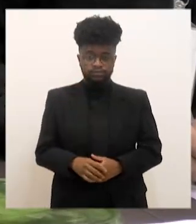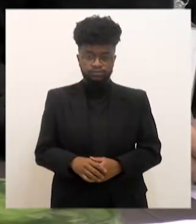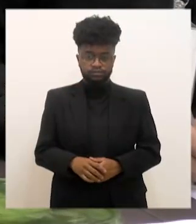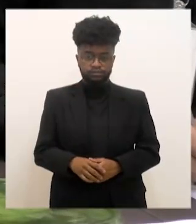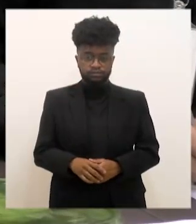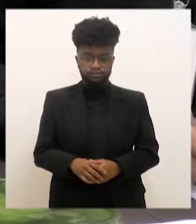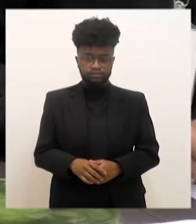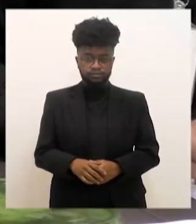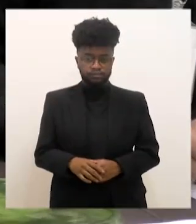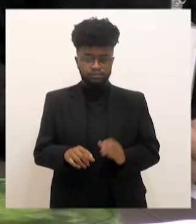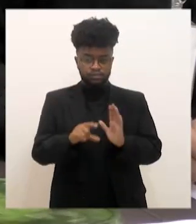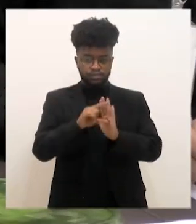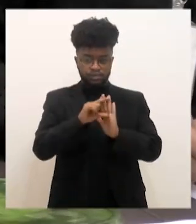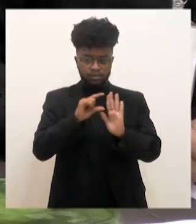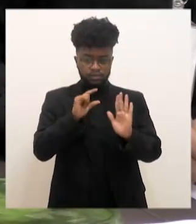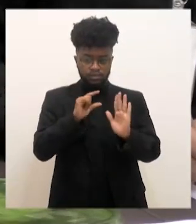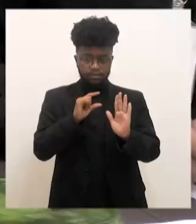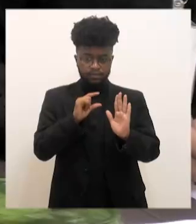no parágrafo